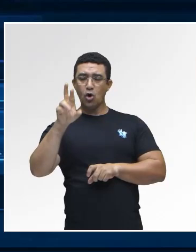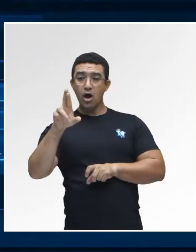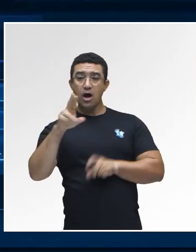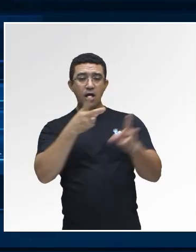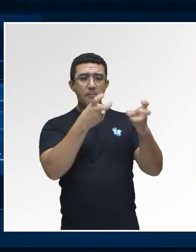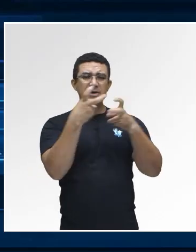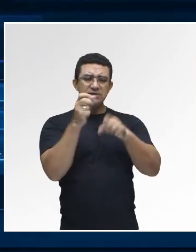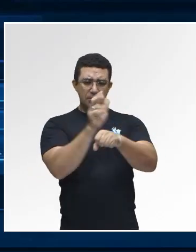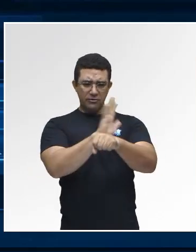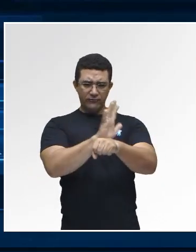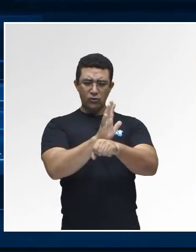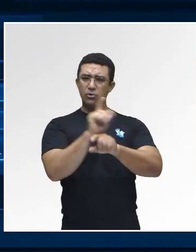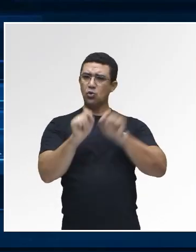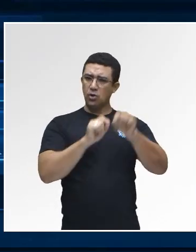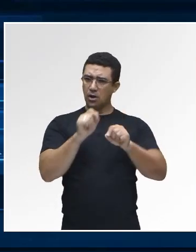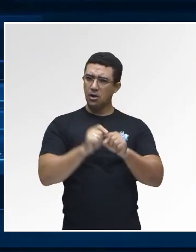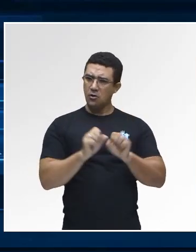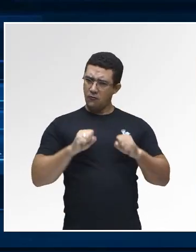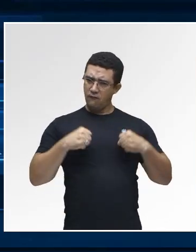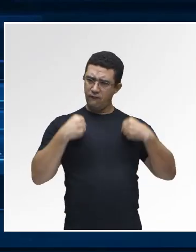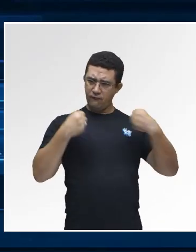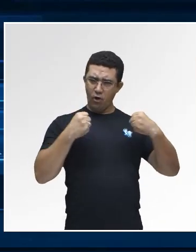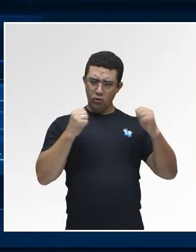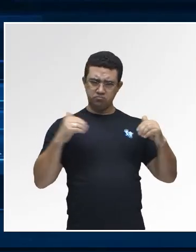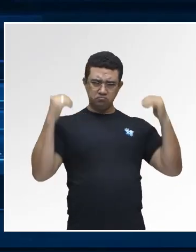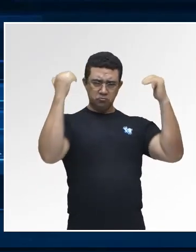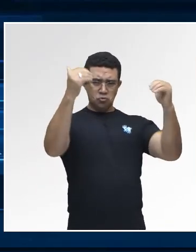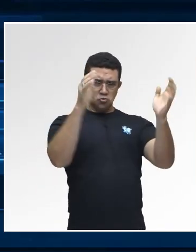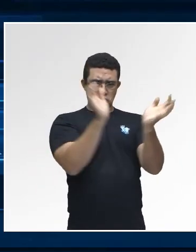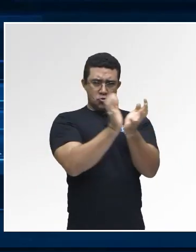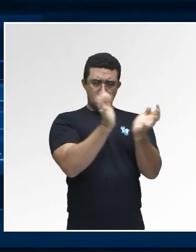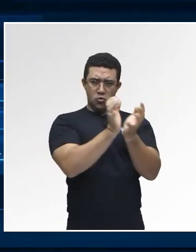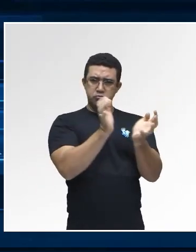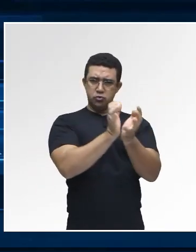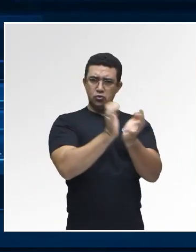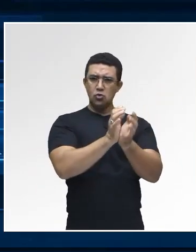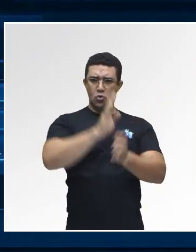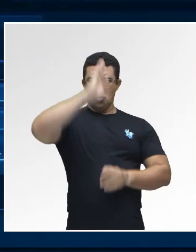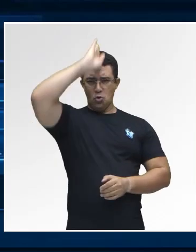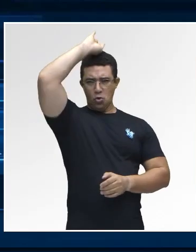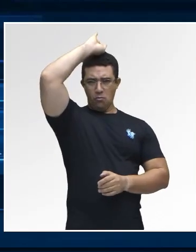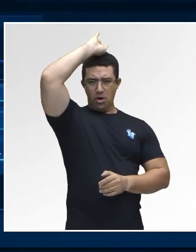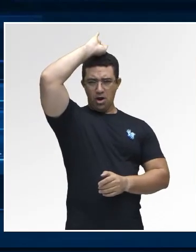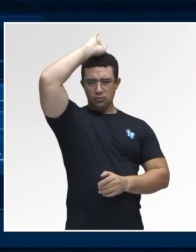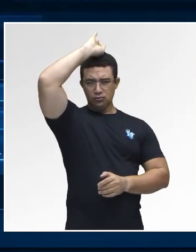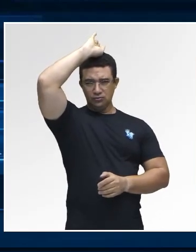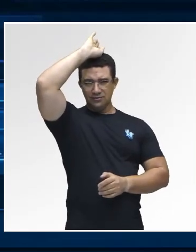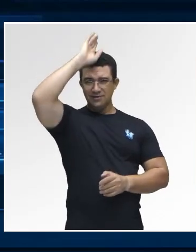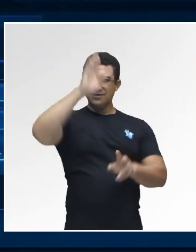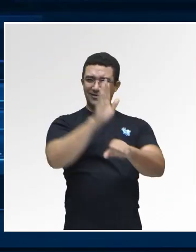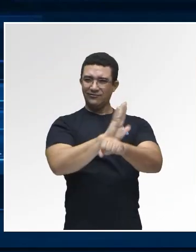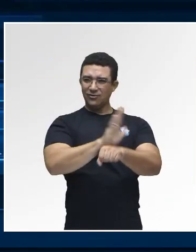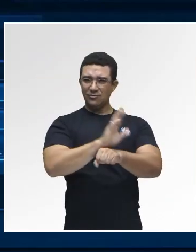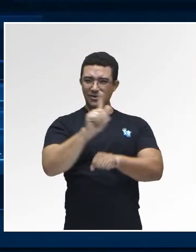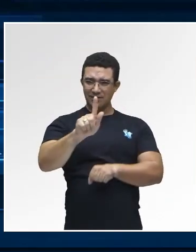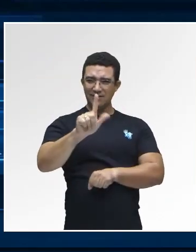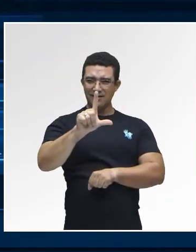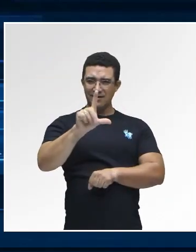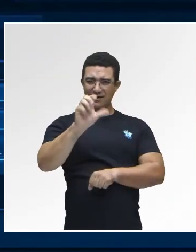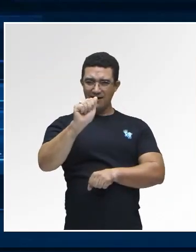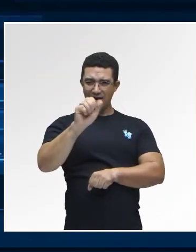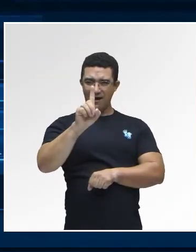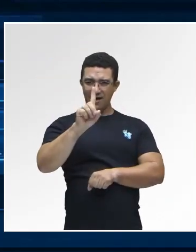soberania, o poder, a condição superior que os romanos tinham diante de outros povos. A primeira cena